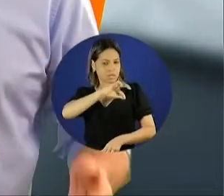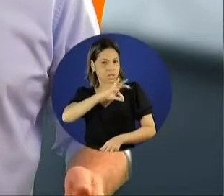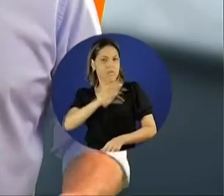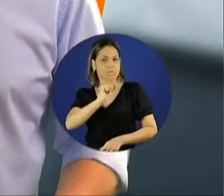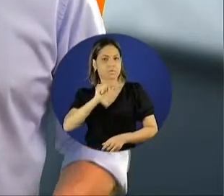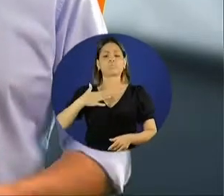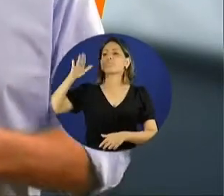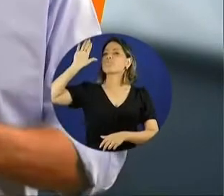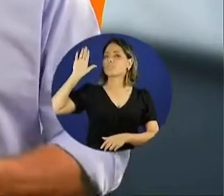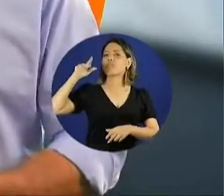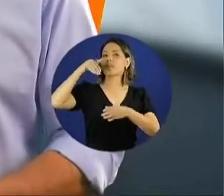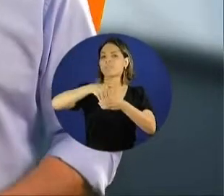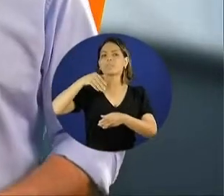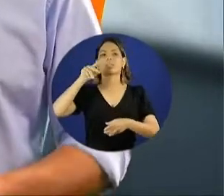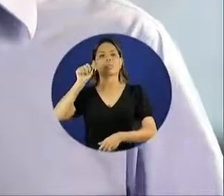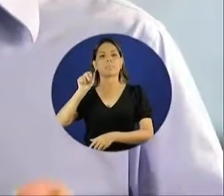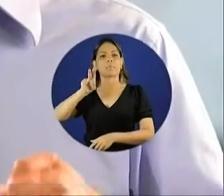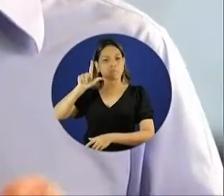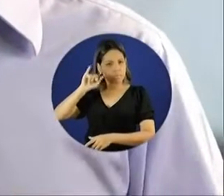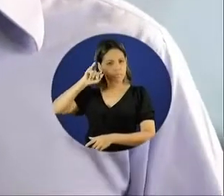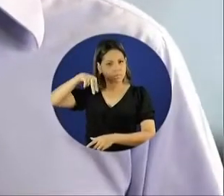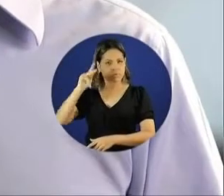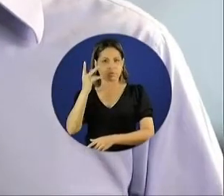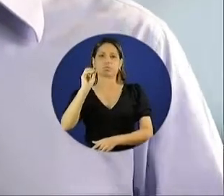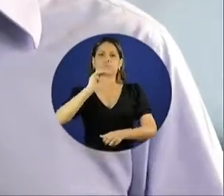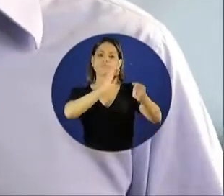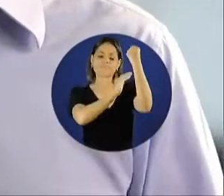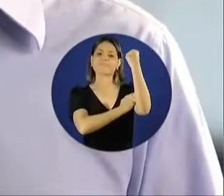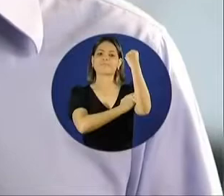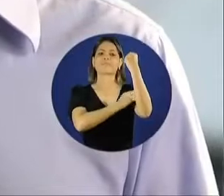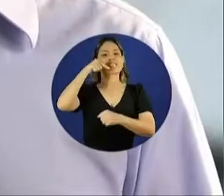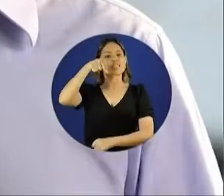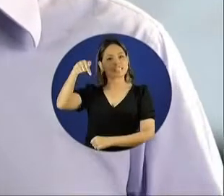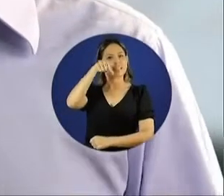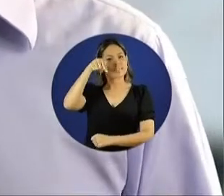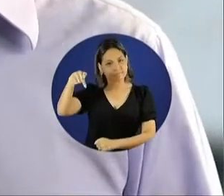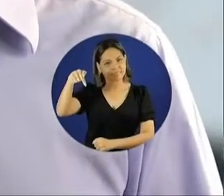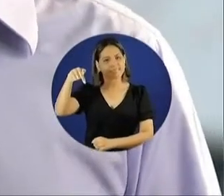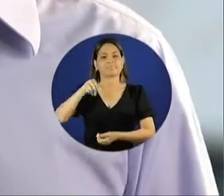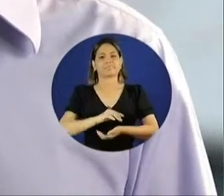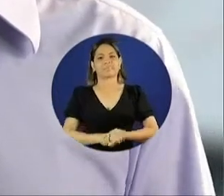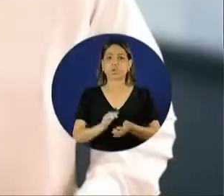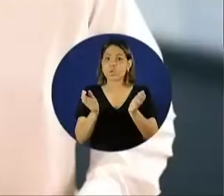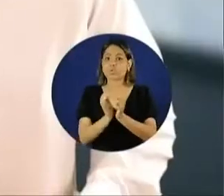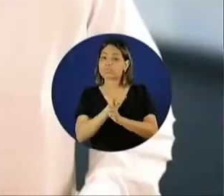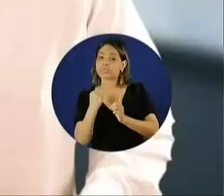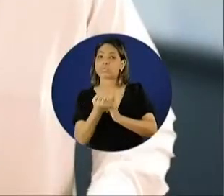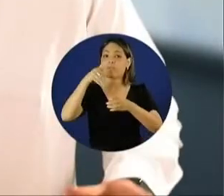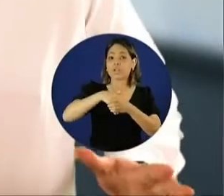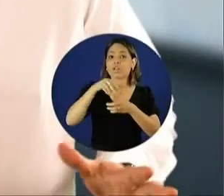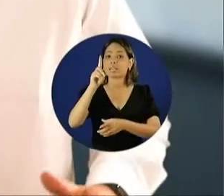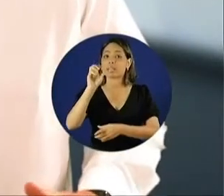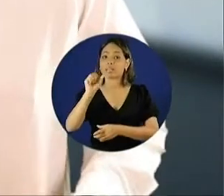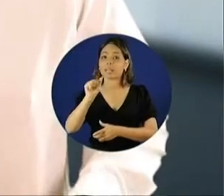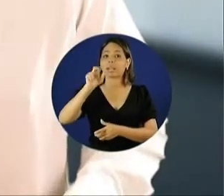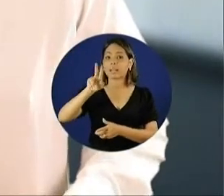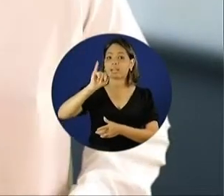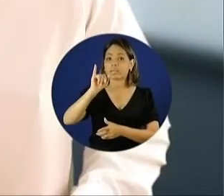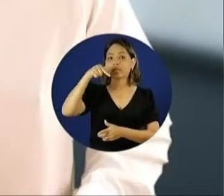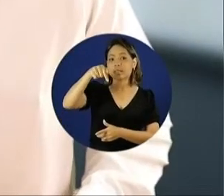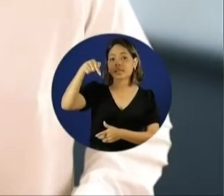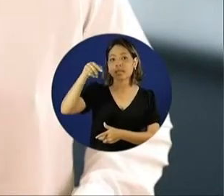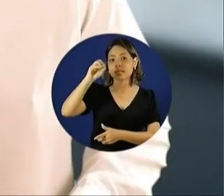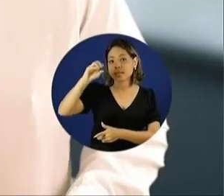aposentados e pelo salário mínimo com aumento real. Esse é o meu compromisso. Vote Paulinho da Força, 7777. Pelo social, vote Davi